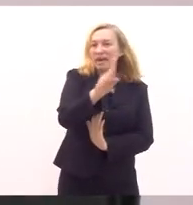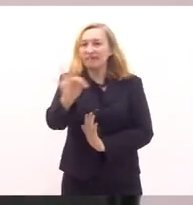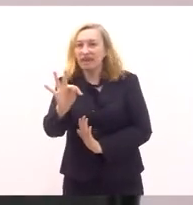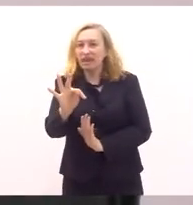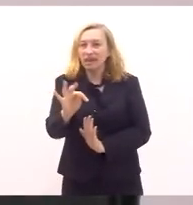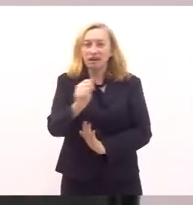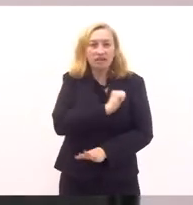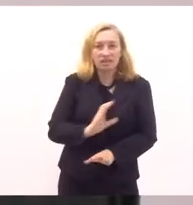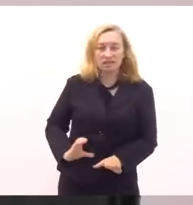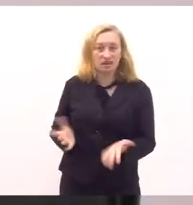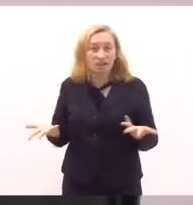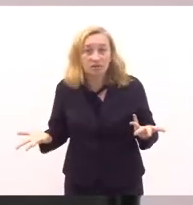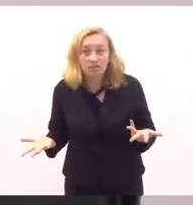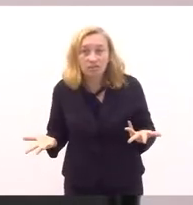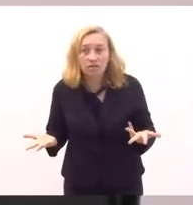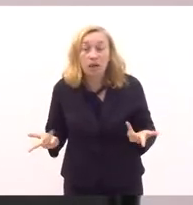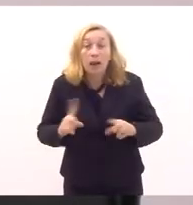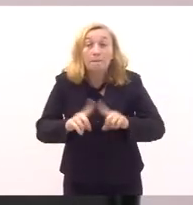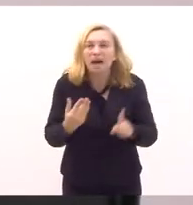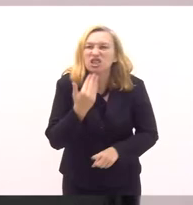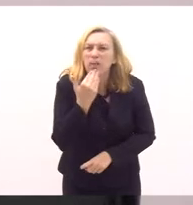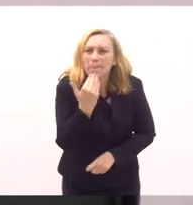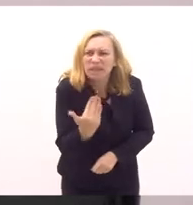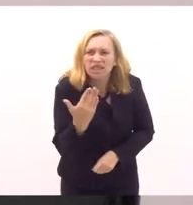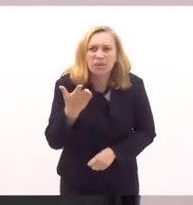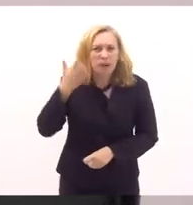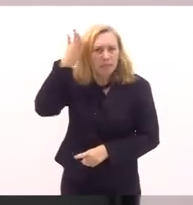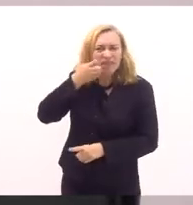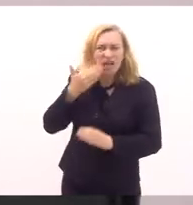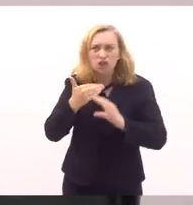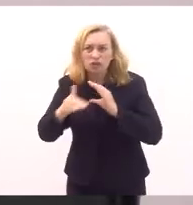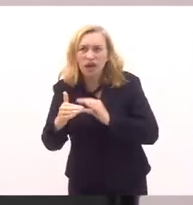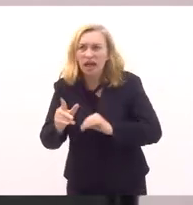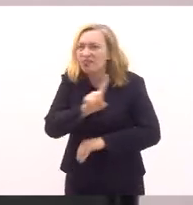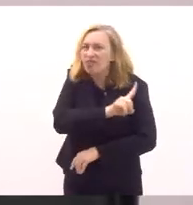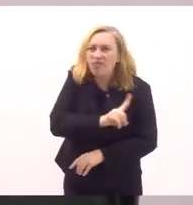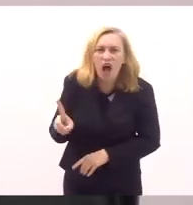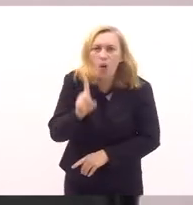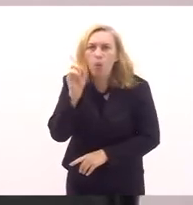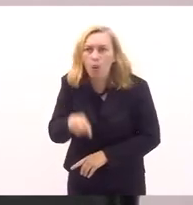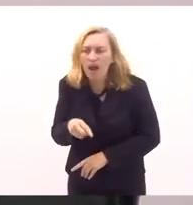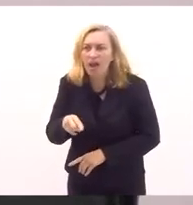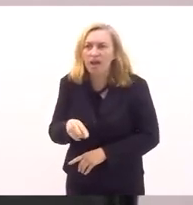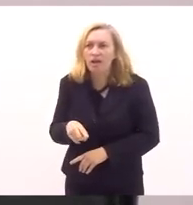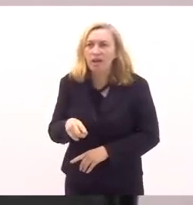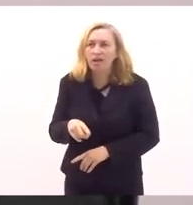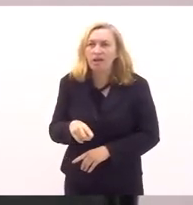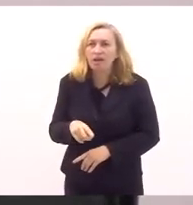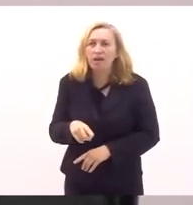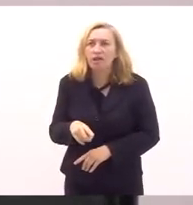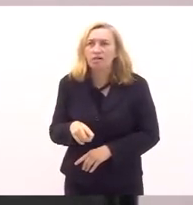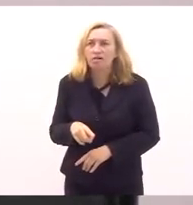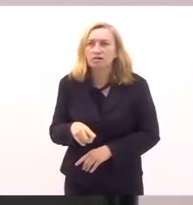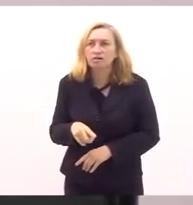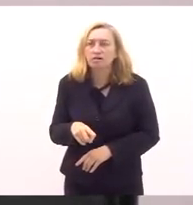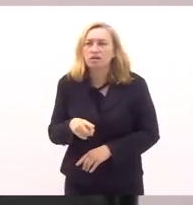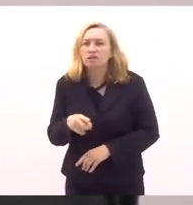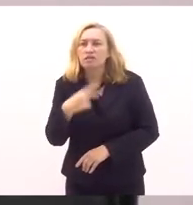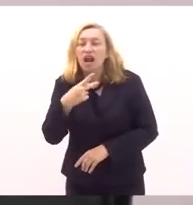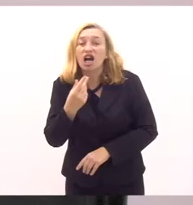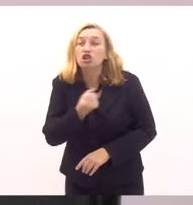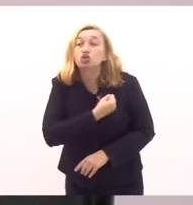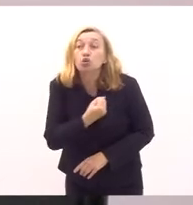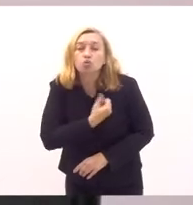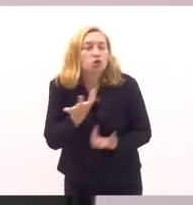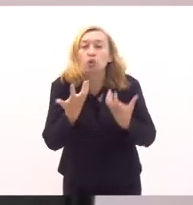André Siciliano. Mas para pedir, para a mensagem passar, não é para ele estabelecer números.